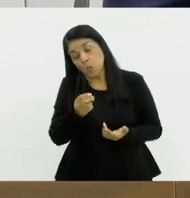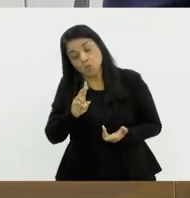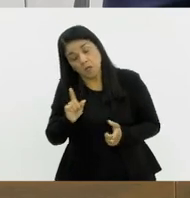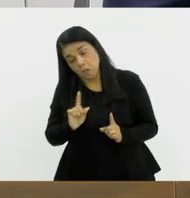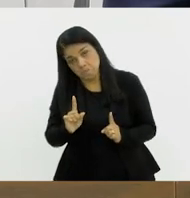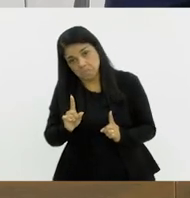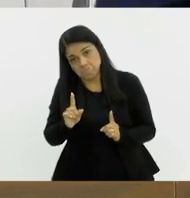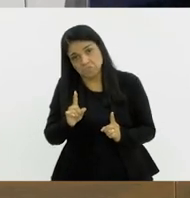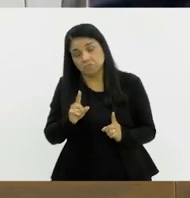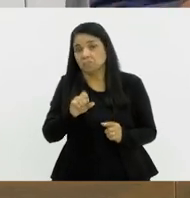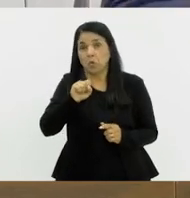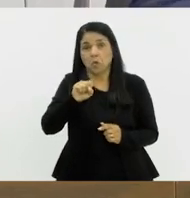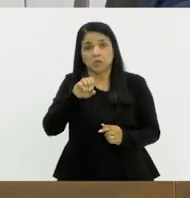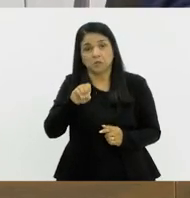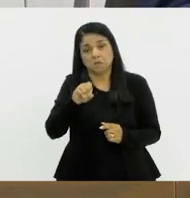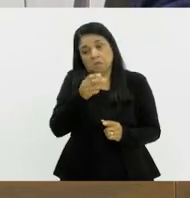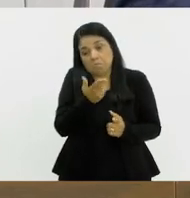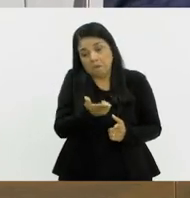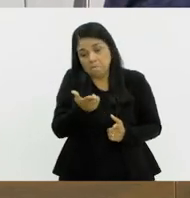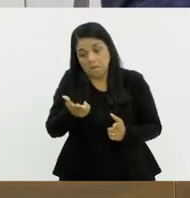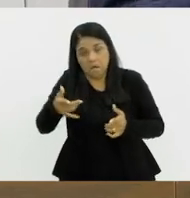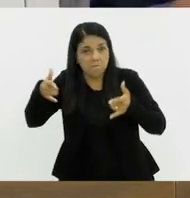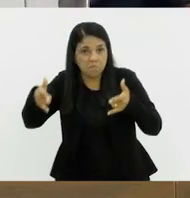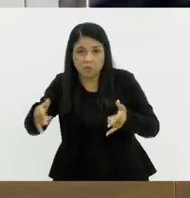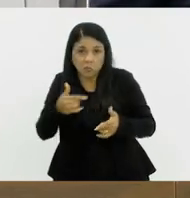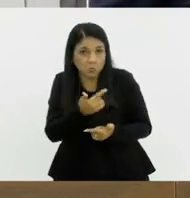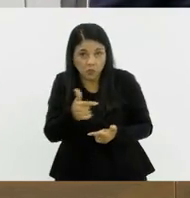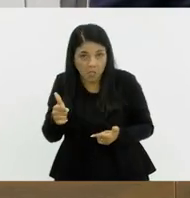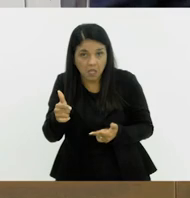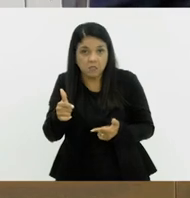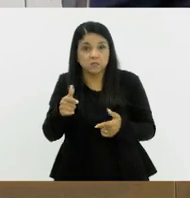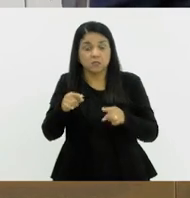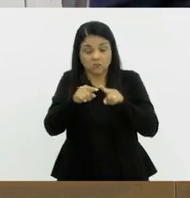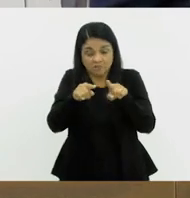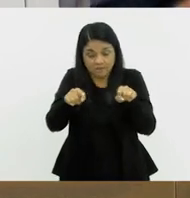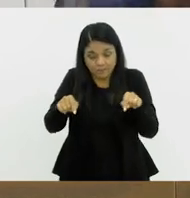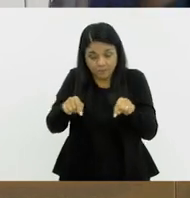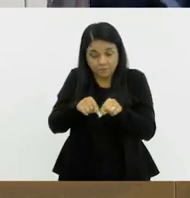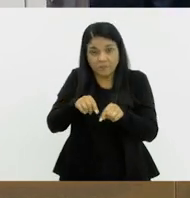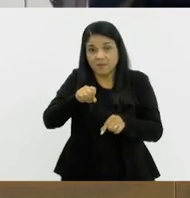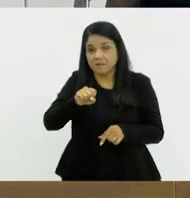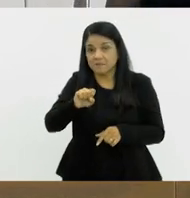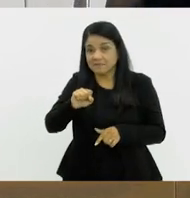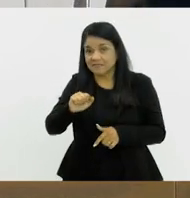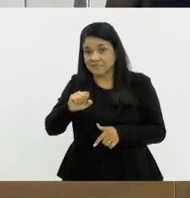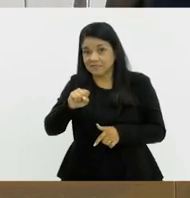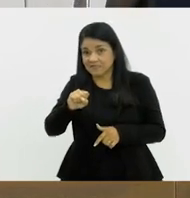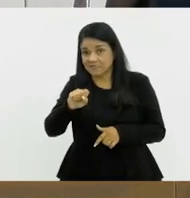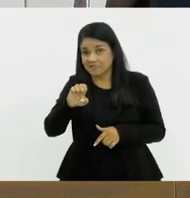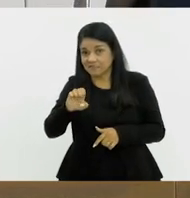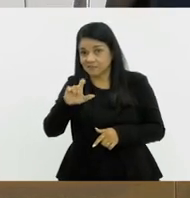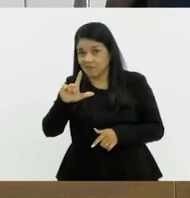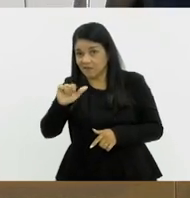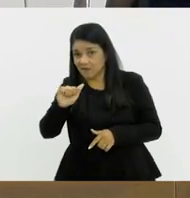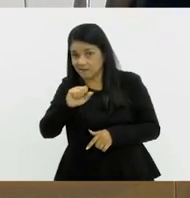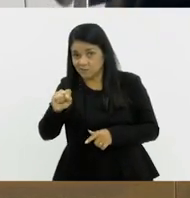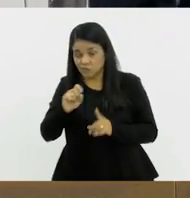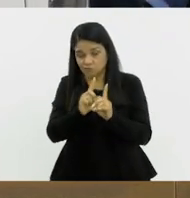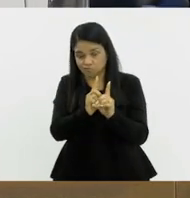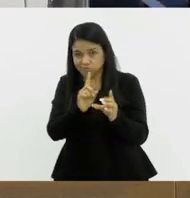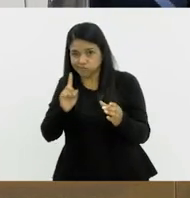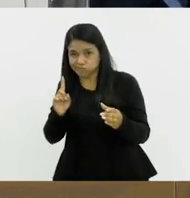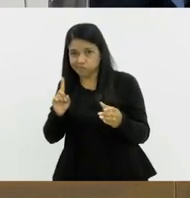haverá 80 leitos de internação, que aquilo são celas de isolamento. E qual é a